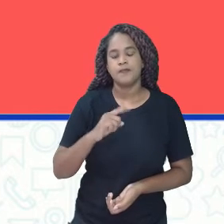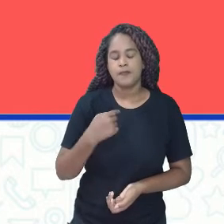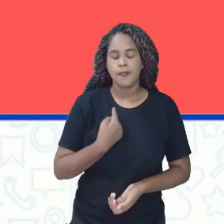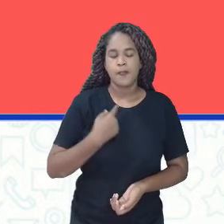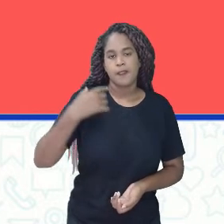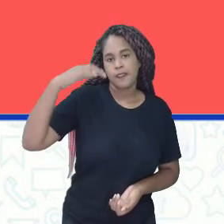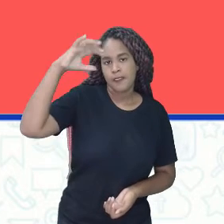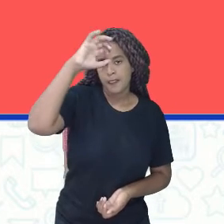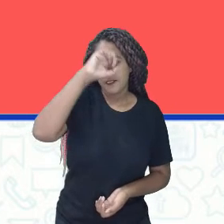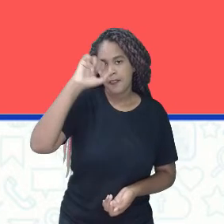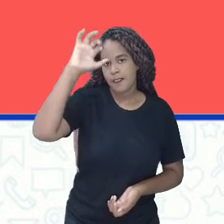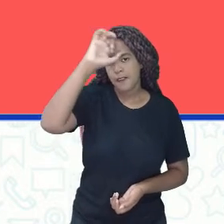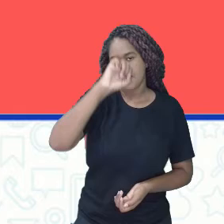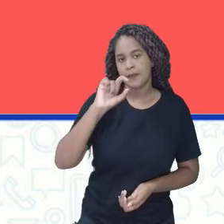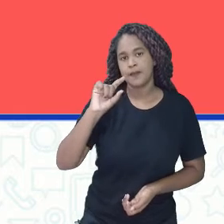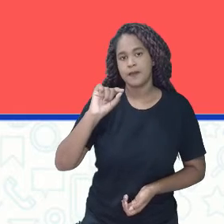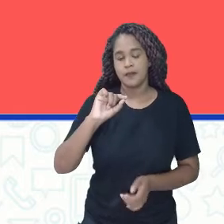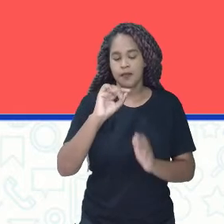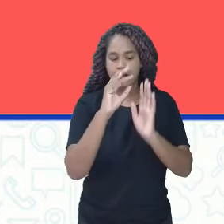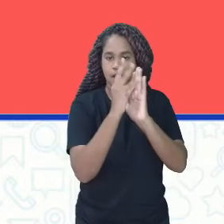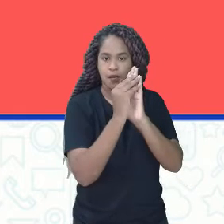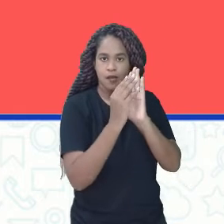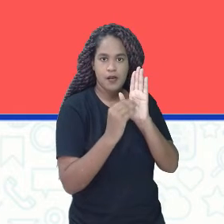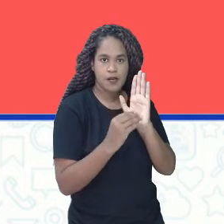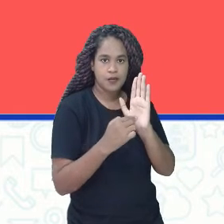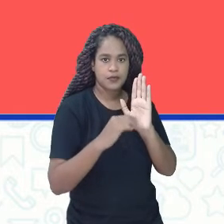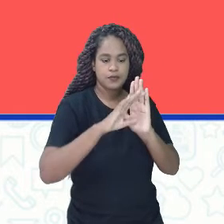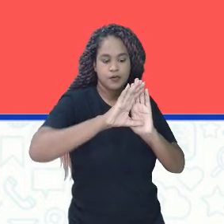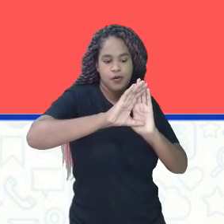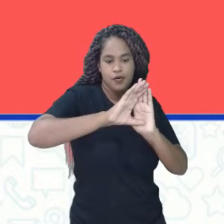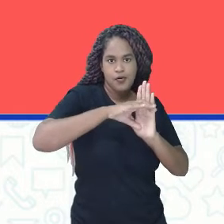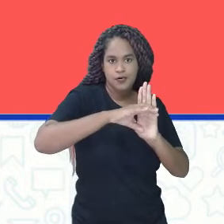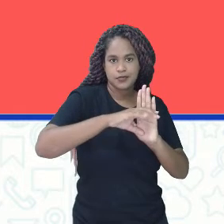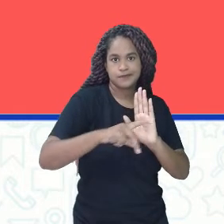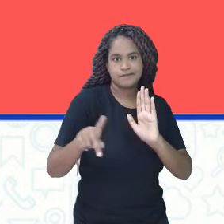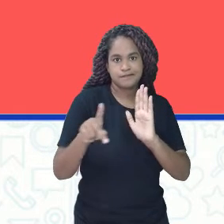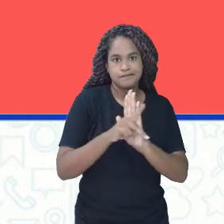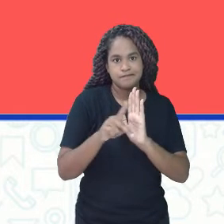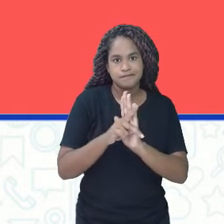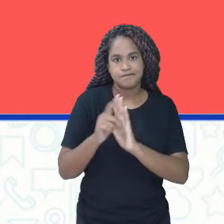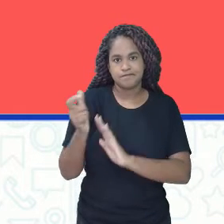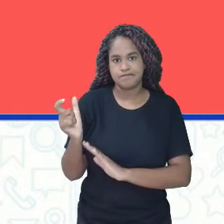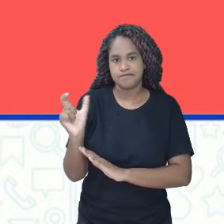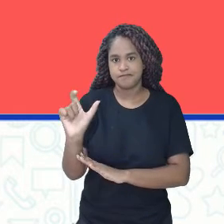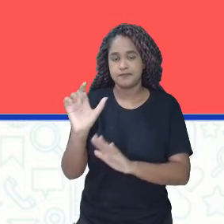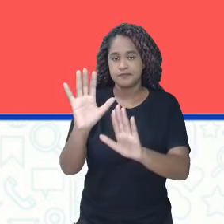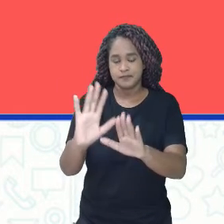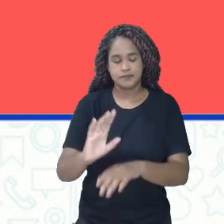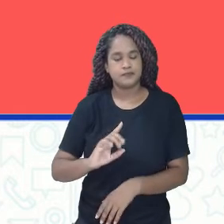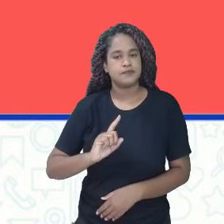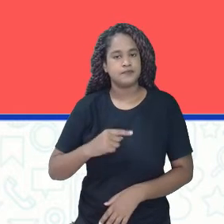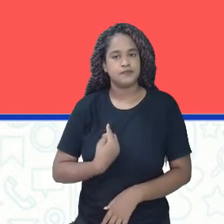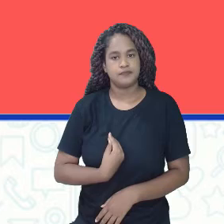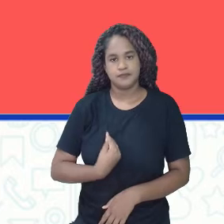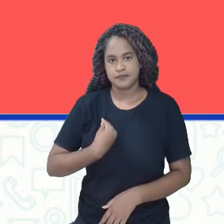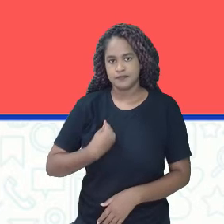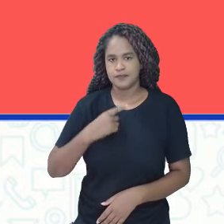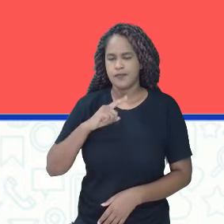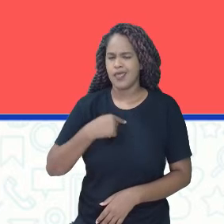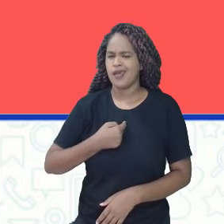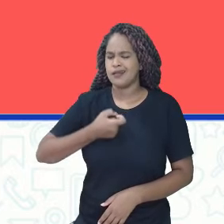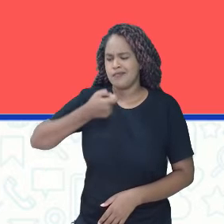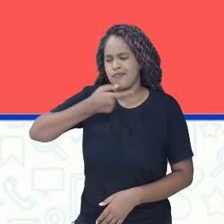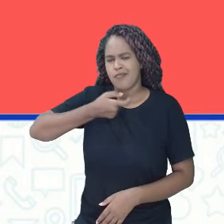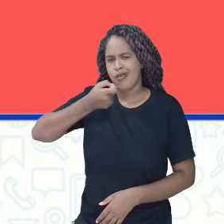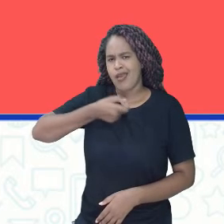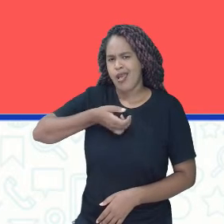aprendendo o conteúdo em si, não é? O conceito. Só que no dia a dia nós fazemos piada,